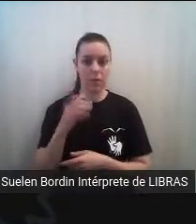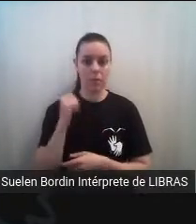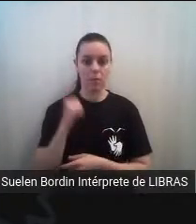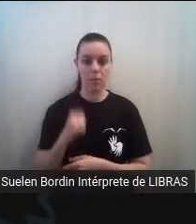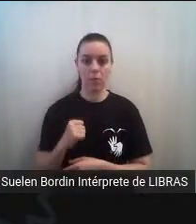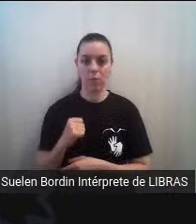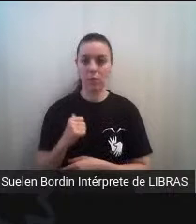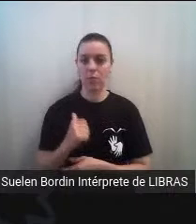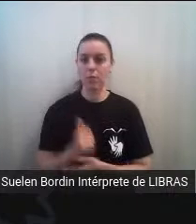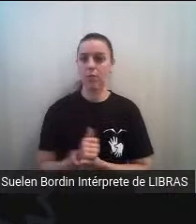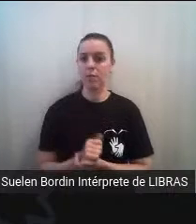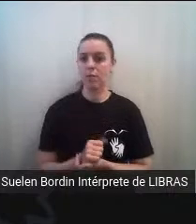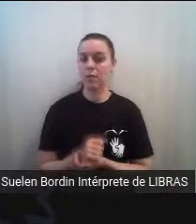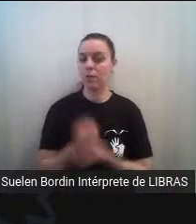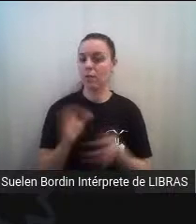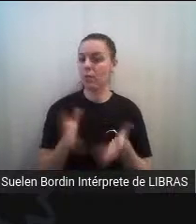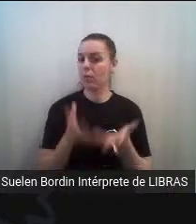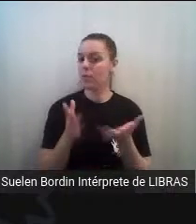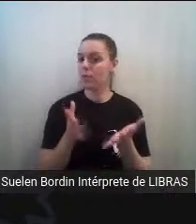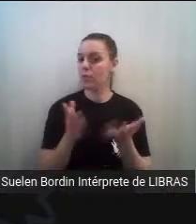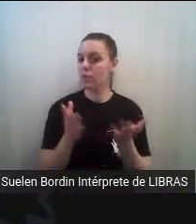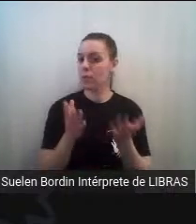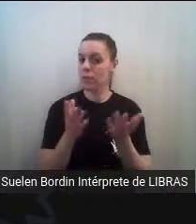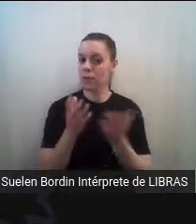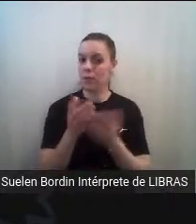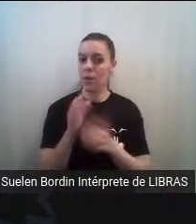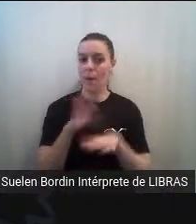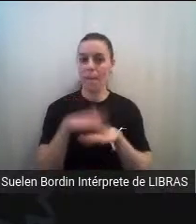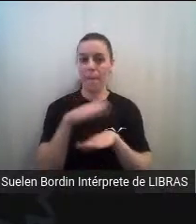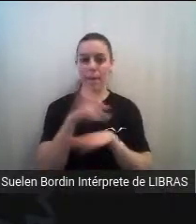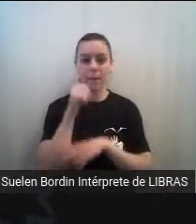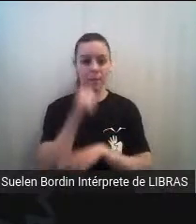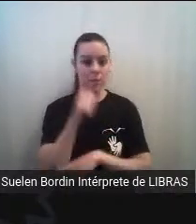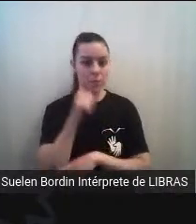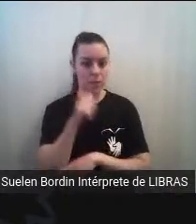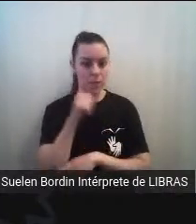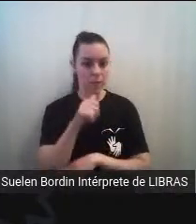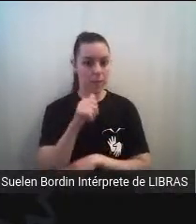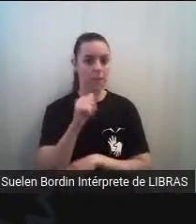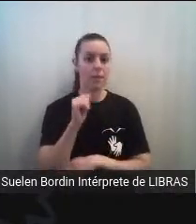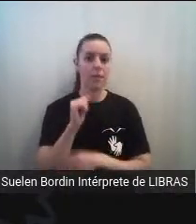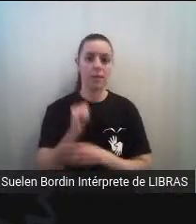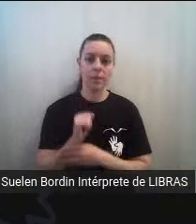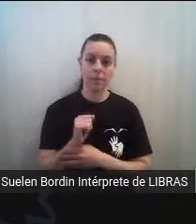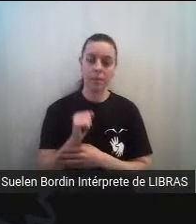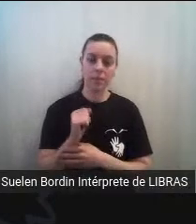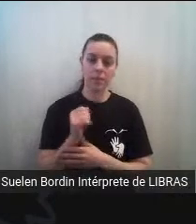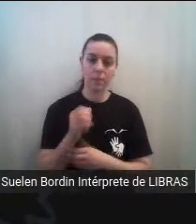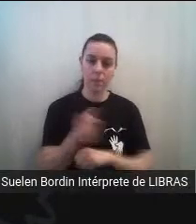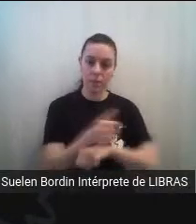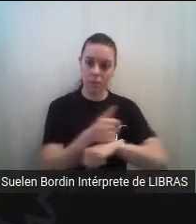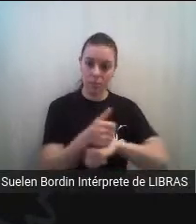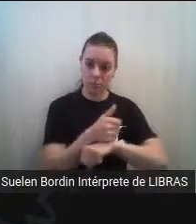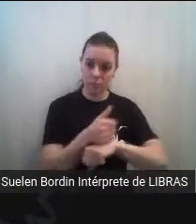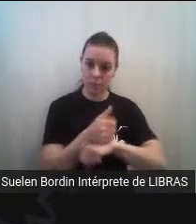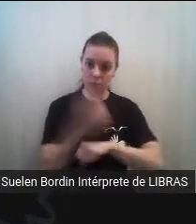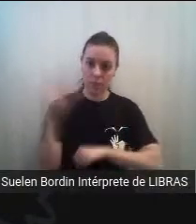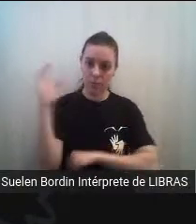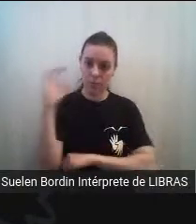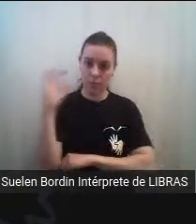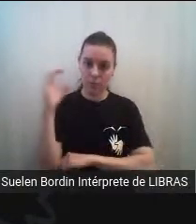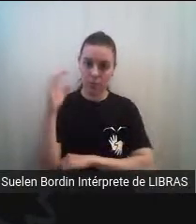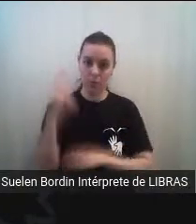é que a gente quer incentivar cada vez mais mulheres e meninas para essas carreiras científicas.